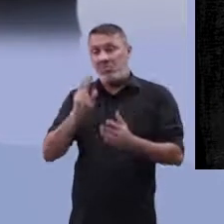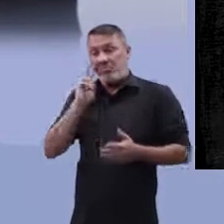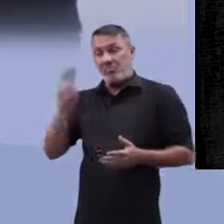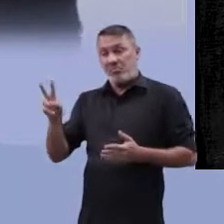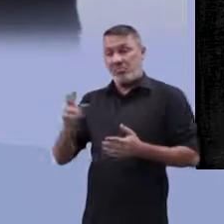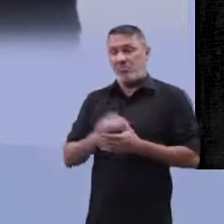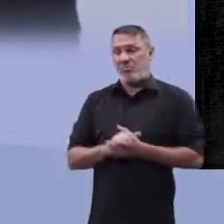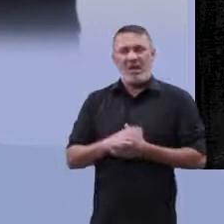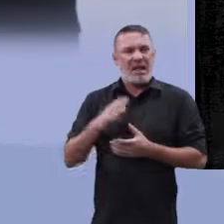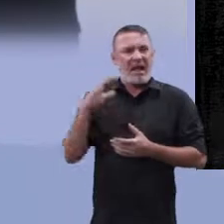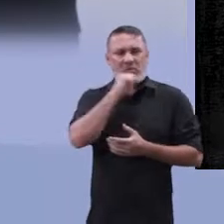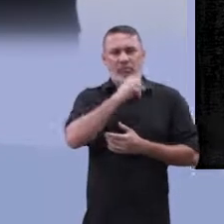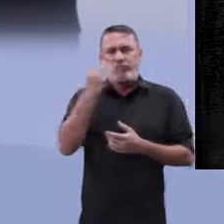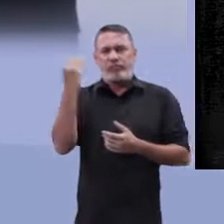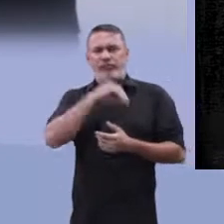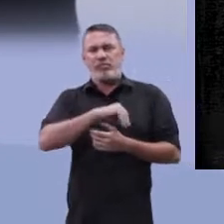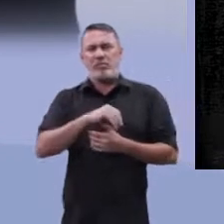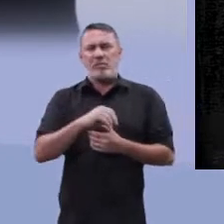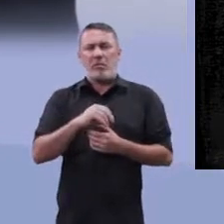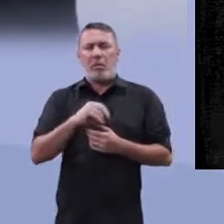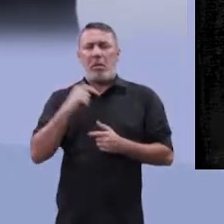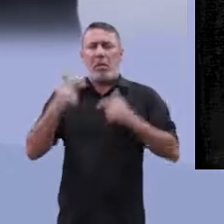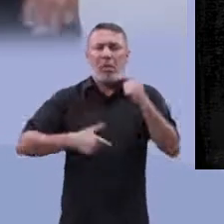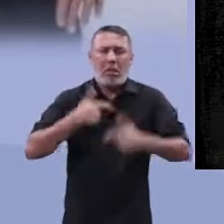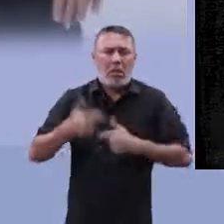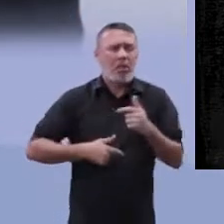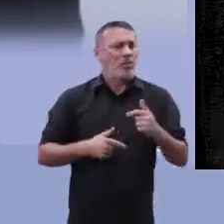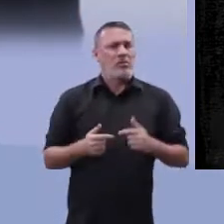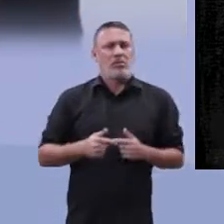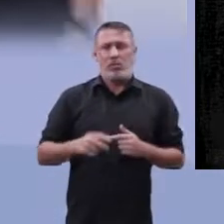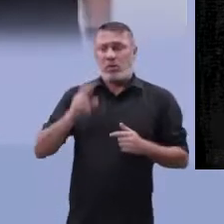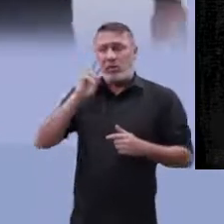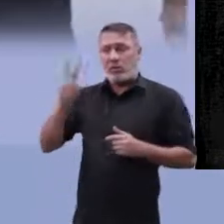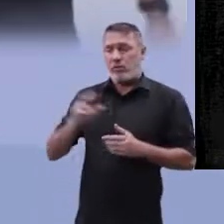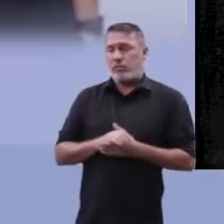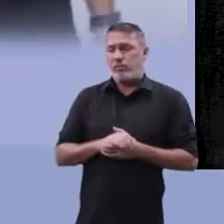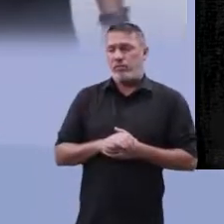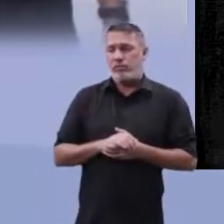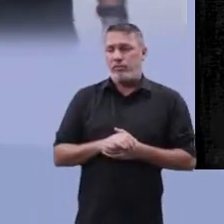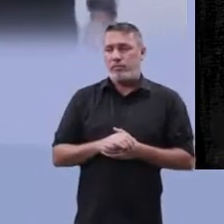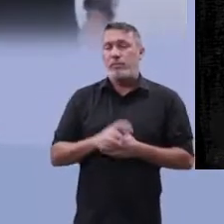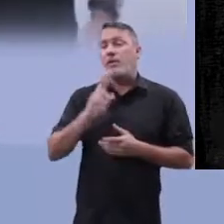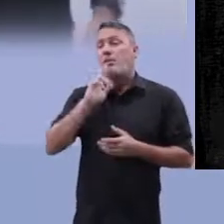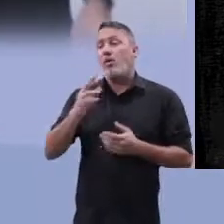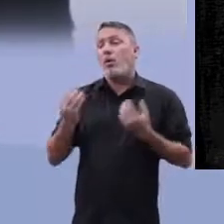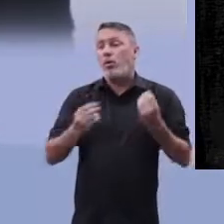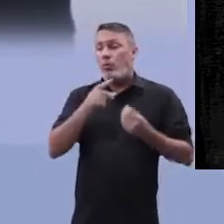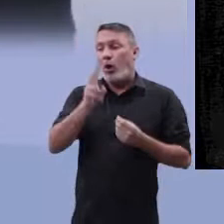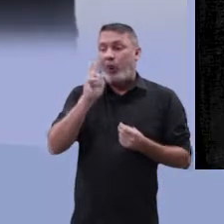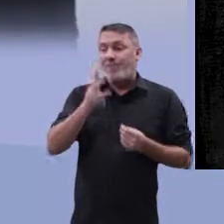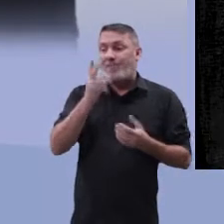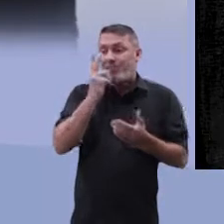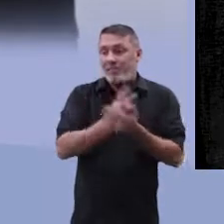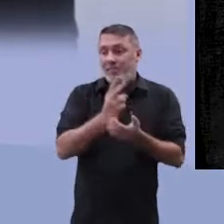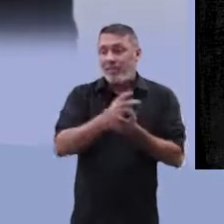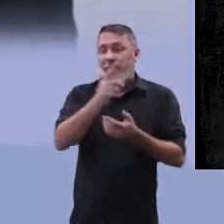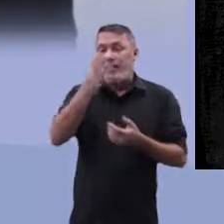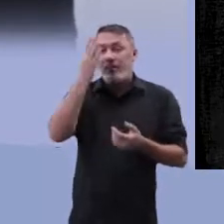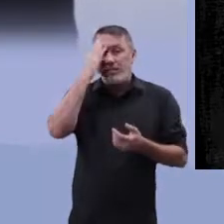4,129 milhões. Vamos nessa. Fiz o hack da matemática dessa questão para você. Aí, quando você